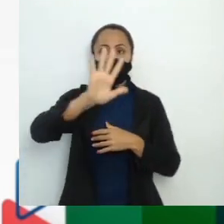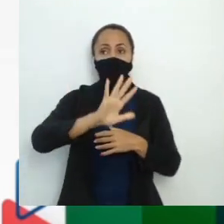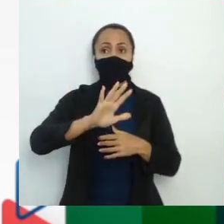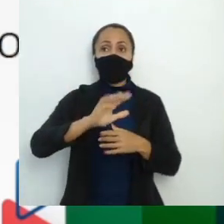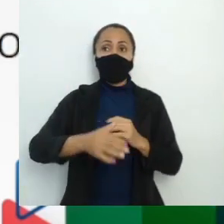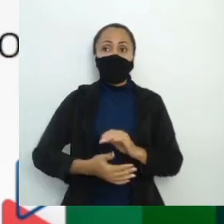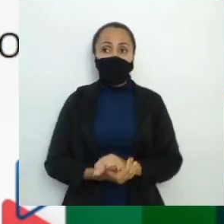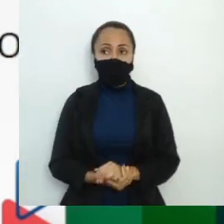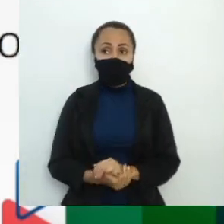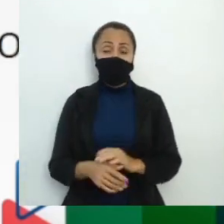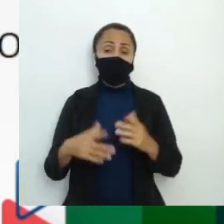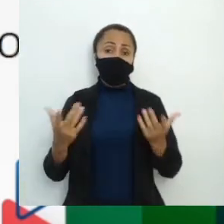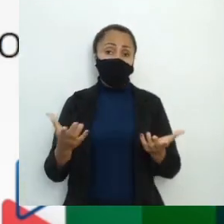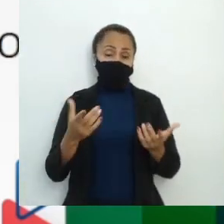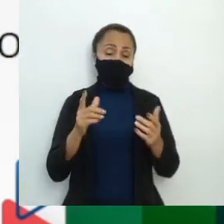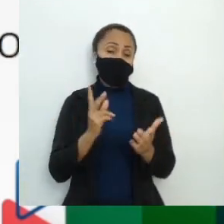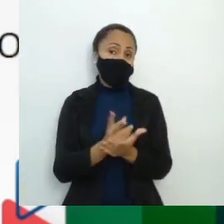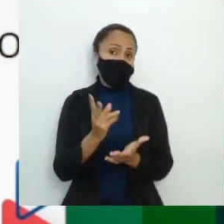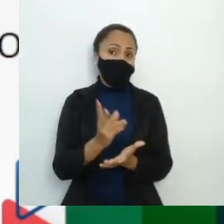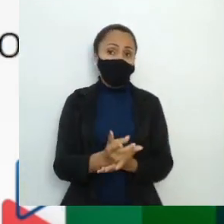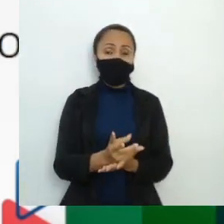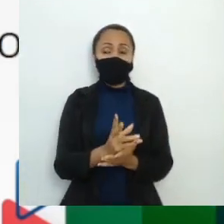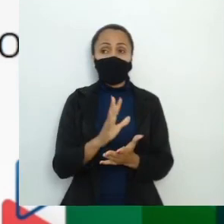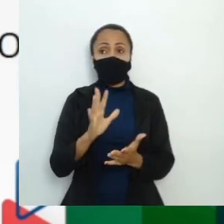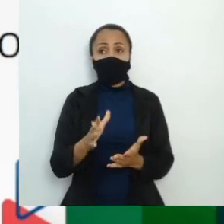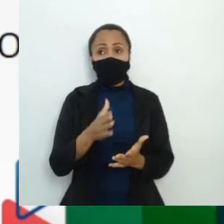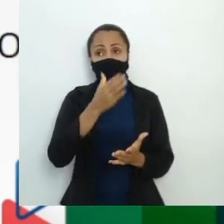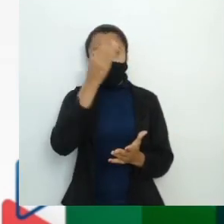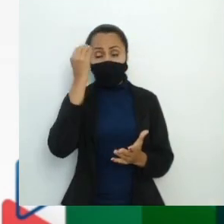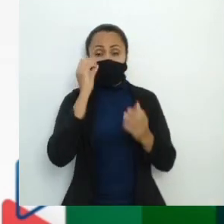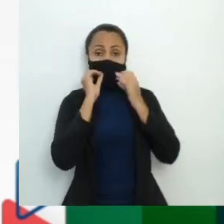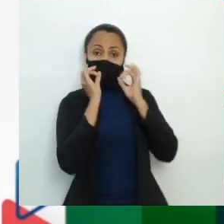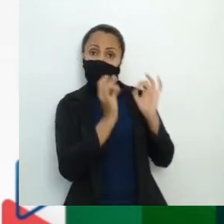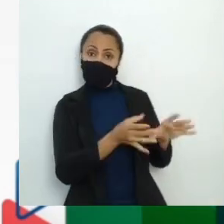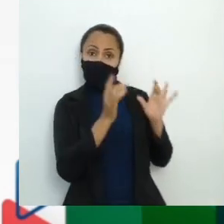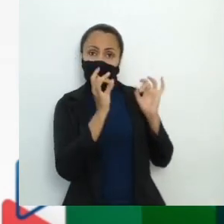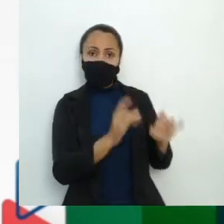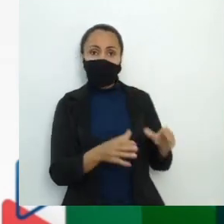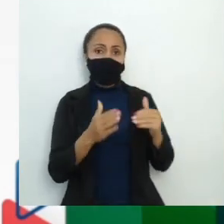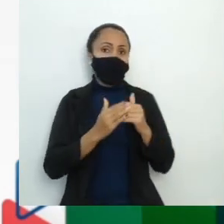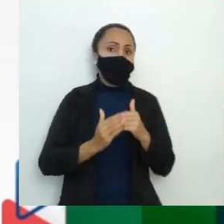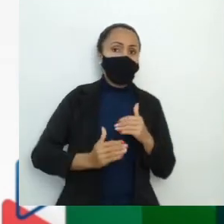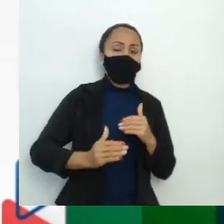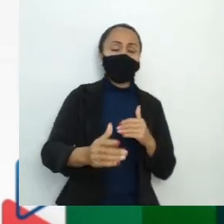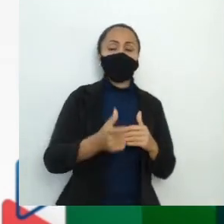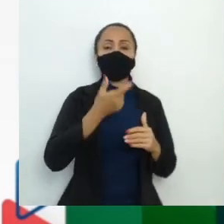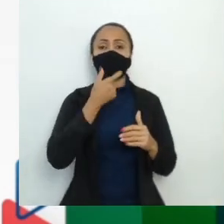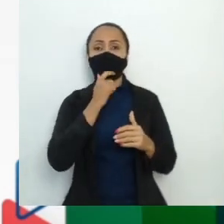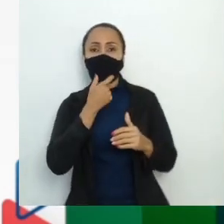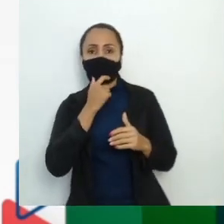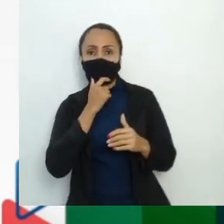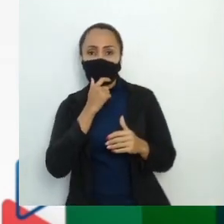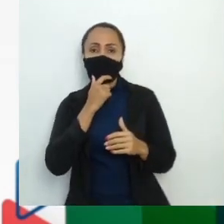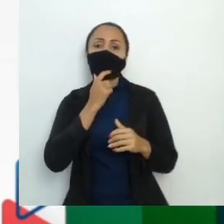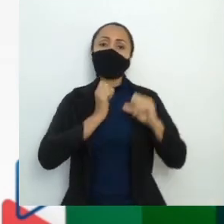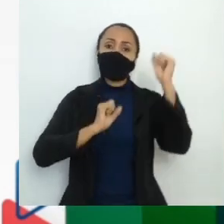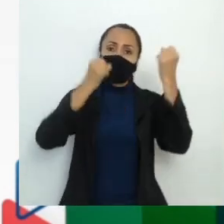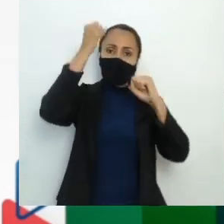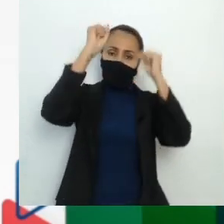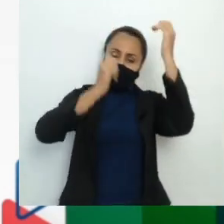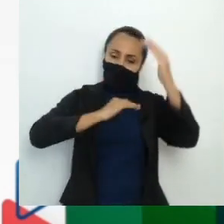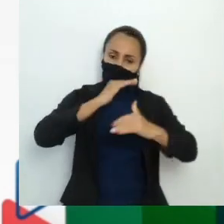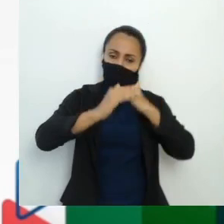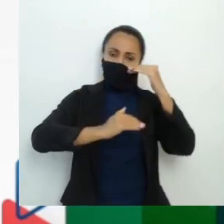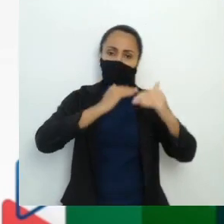meio que esquecida, a gente chama de negligência salutar, a partir do instante em que a Inglaterra está se industrializando, ela começa a pesar